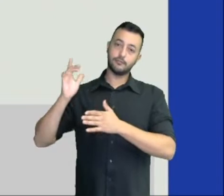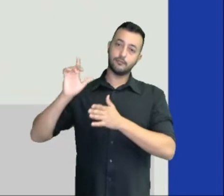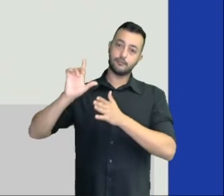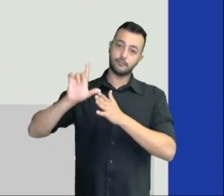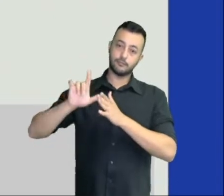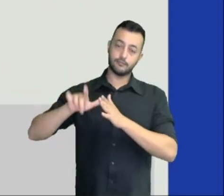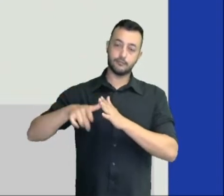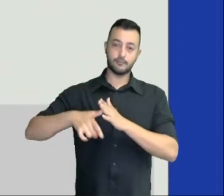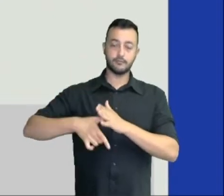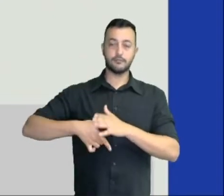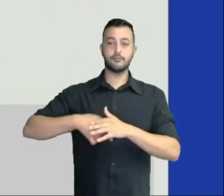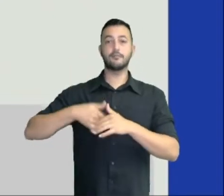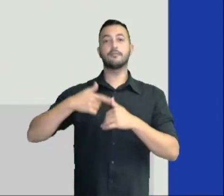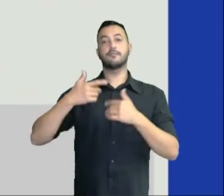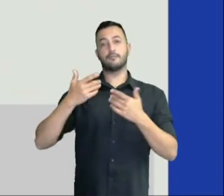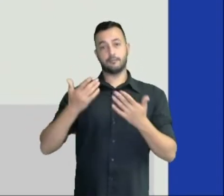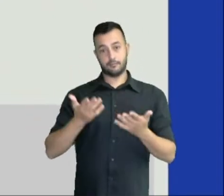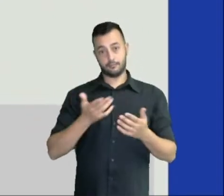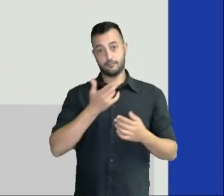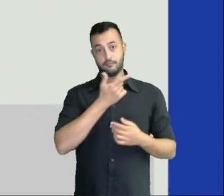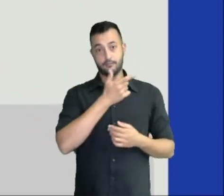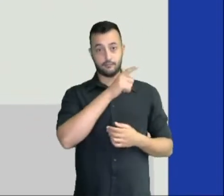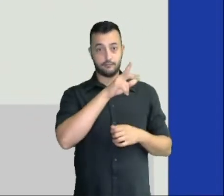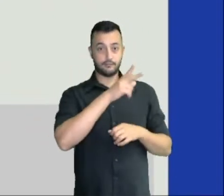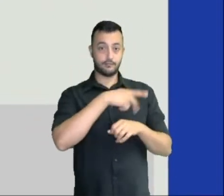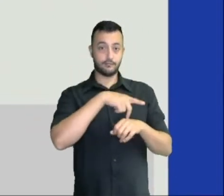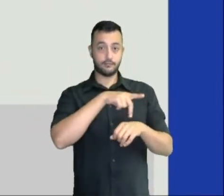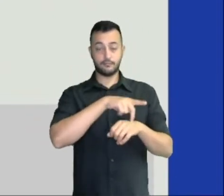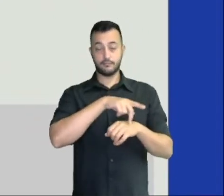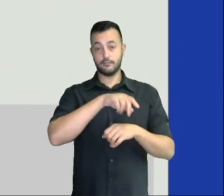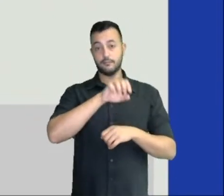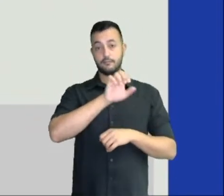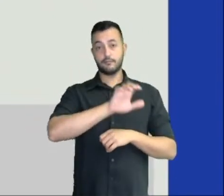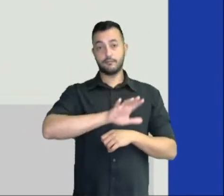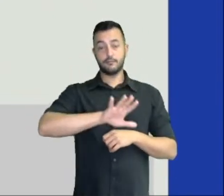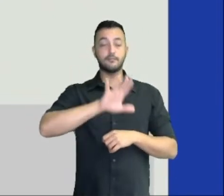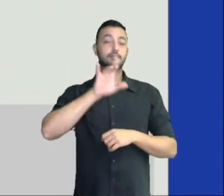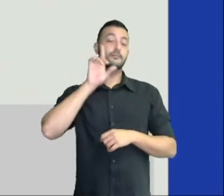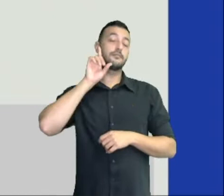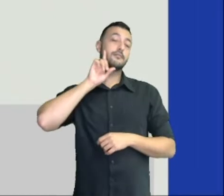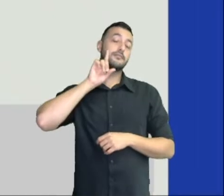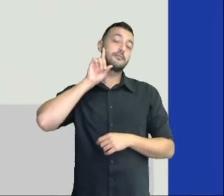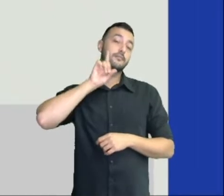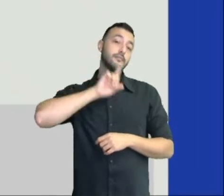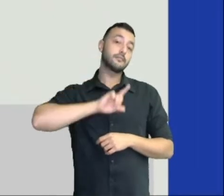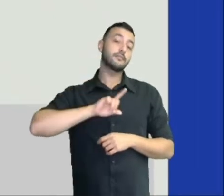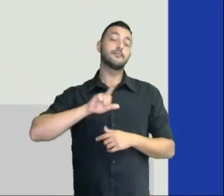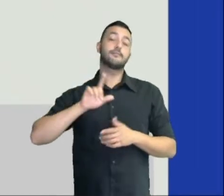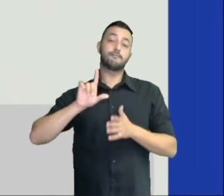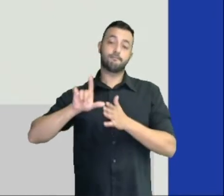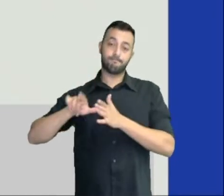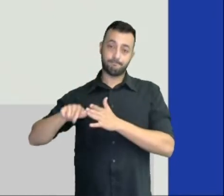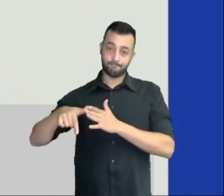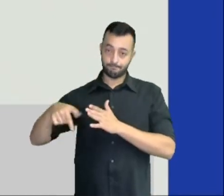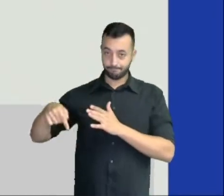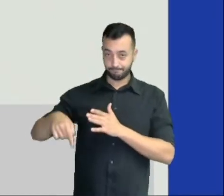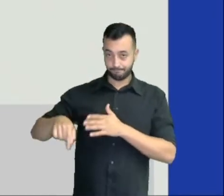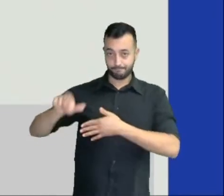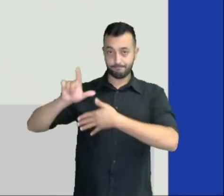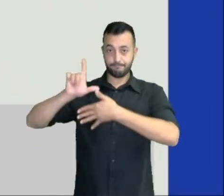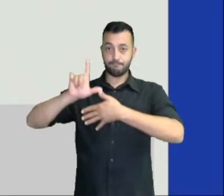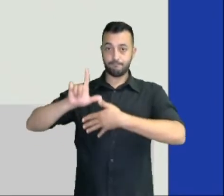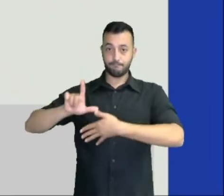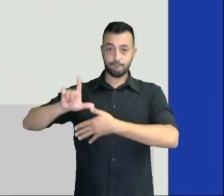em relação à de países europeus e dos Estados Unidos. Neles, a industrialização ocorrida entre os